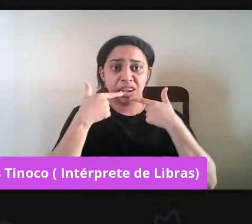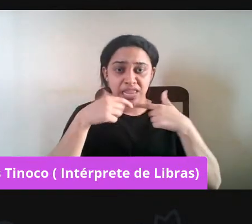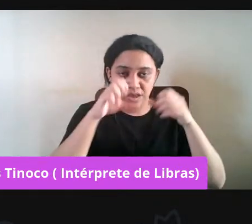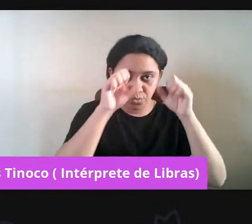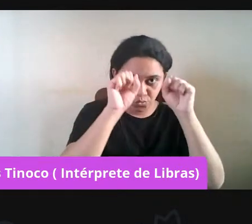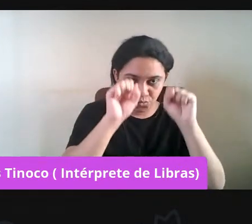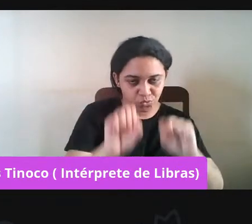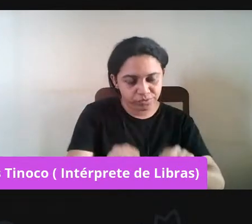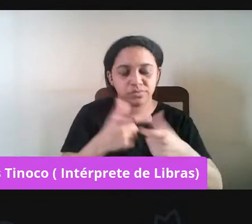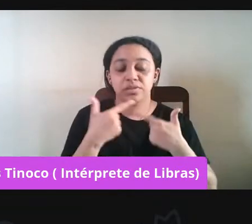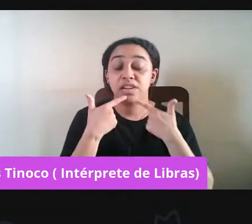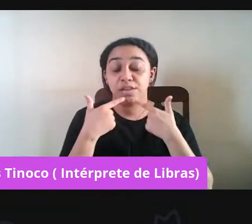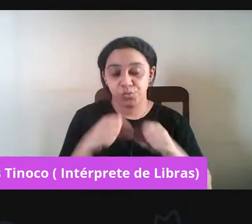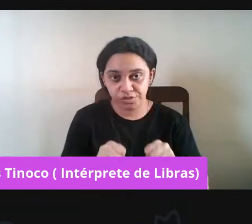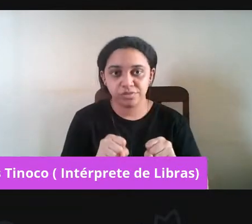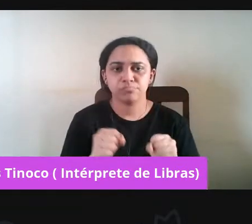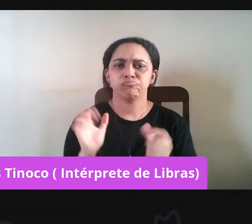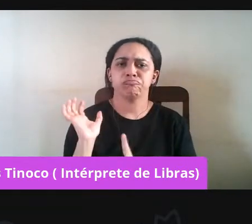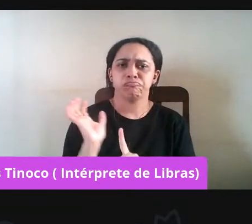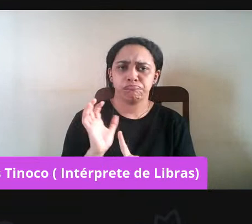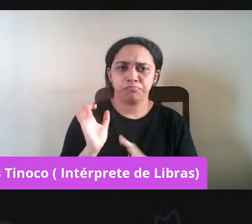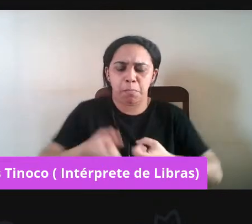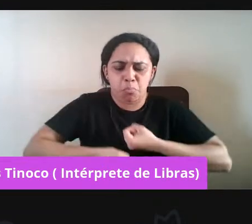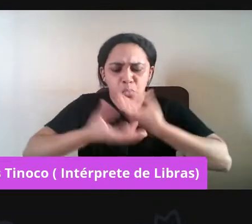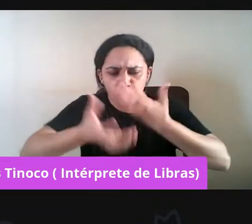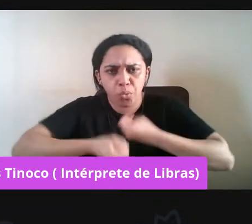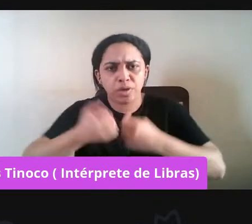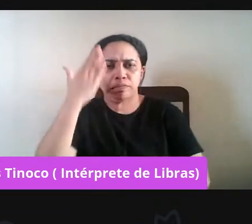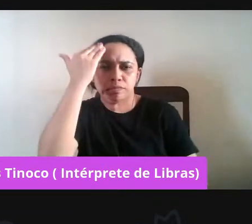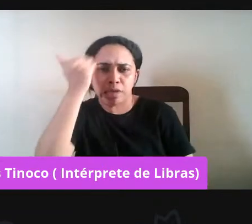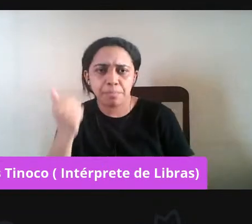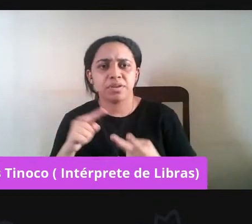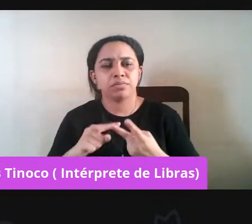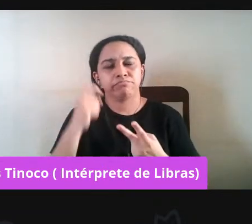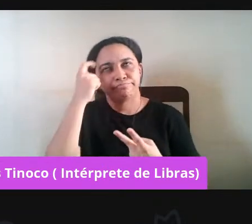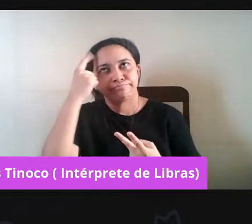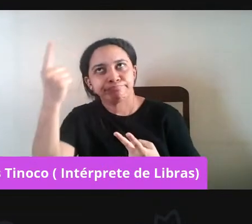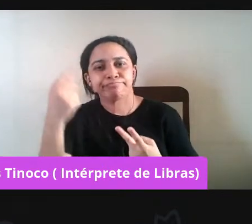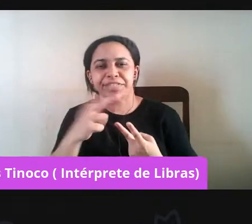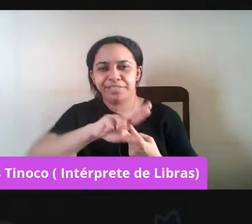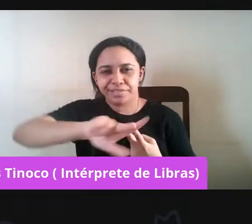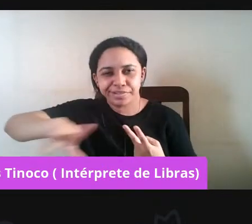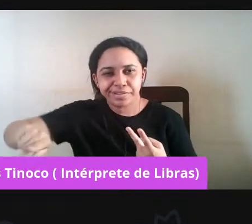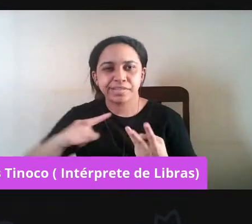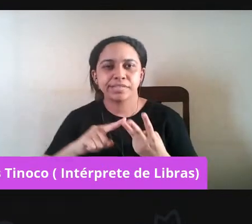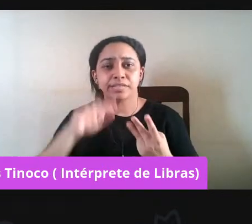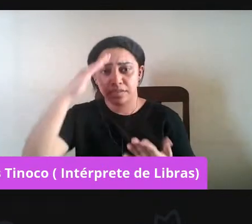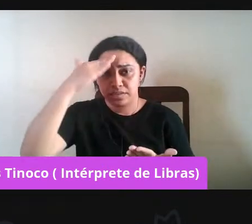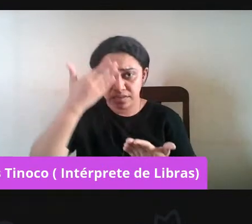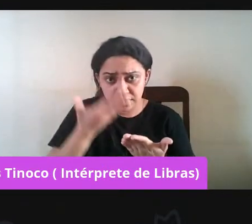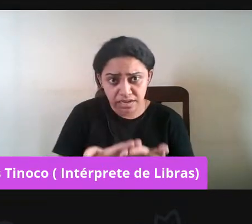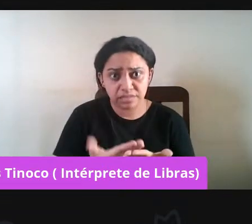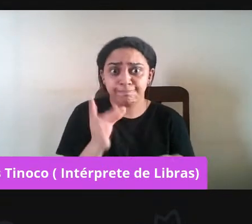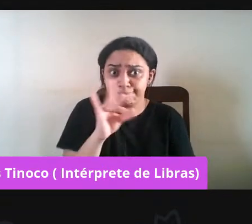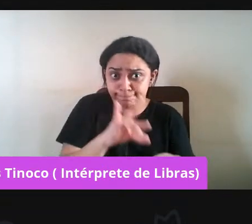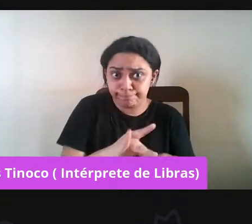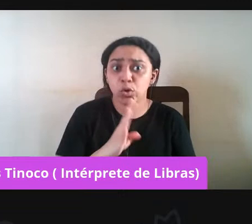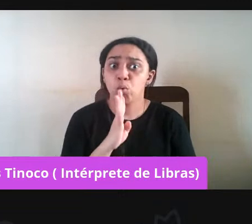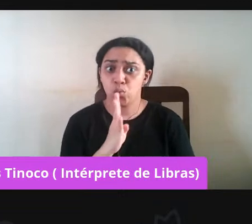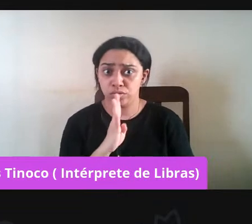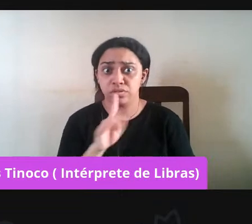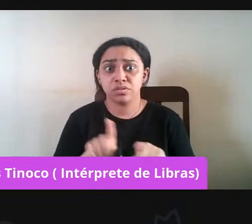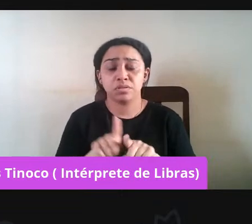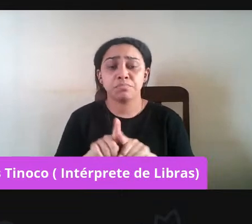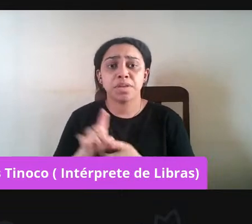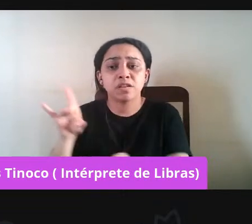cultura, manifesta os saberes, as ideias, as crenças acerca da realidade conhecida, das realidades sociais